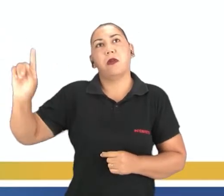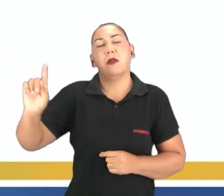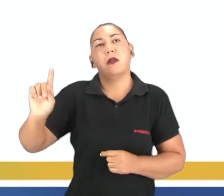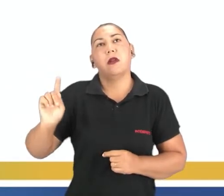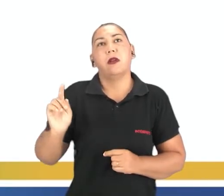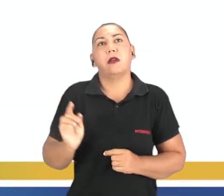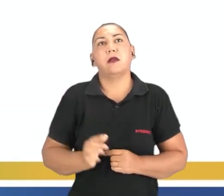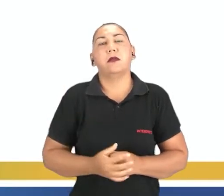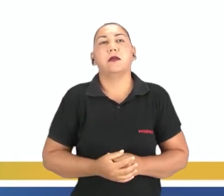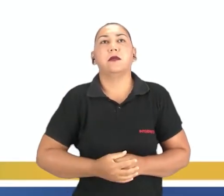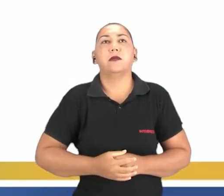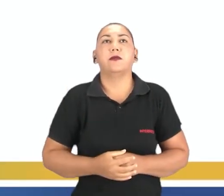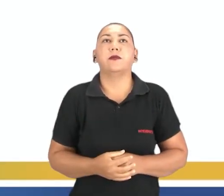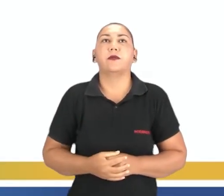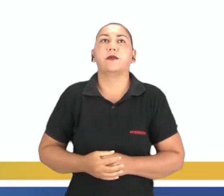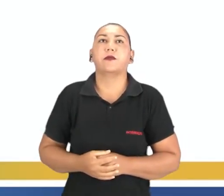formais.